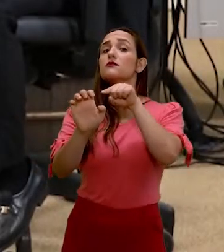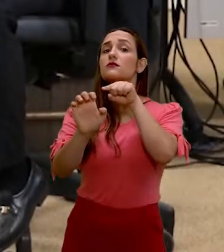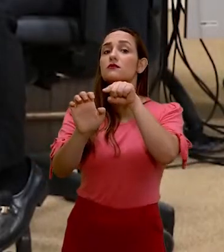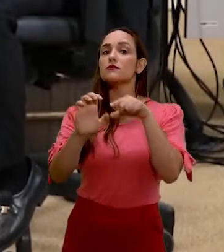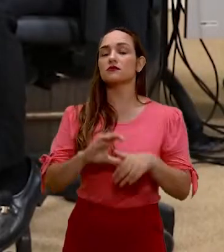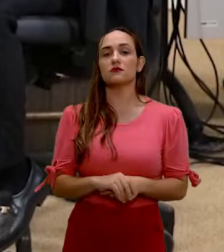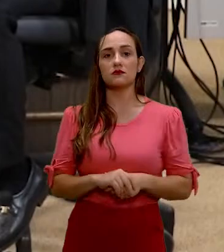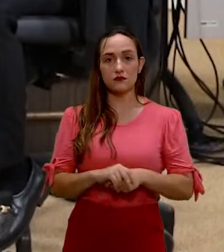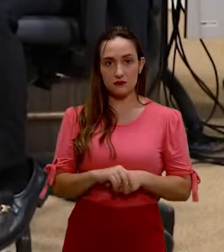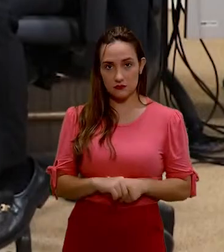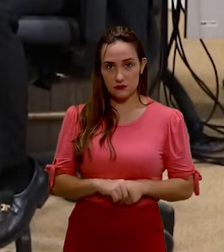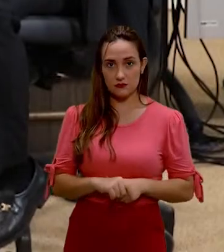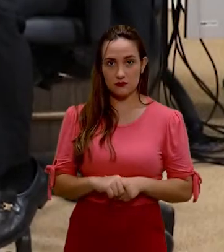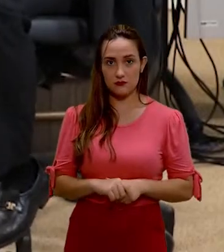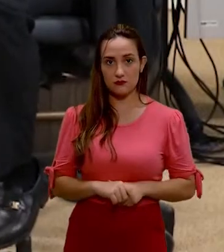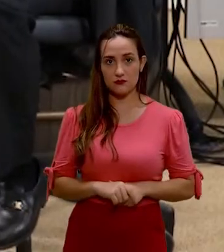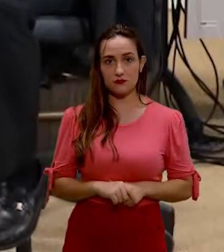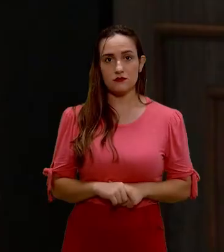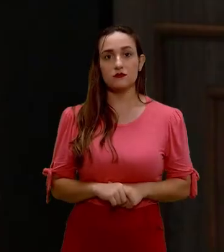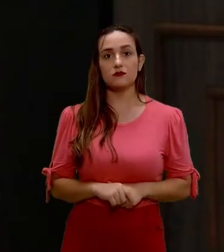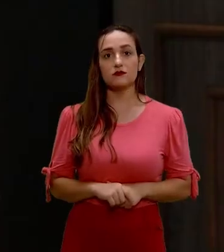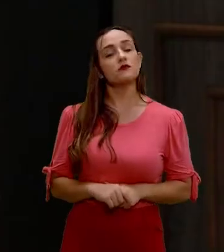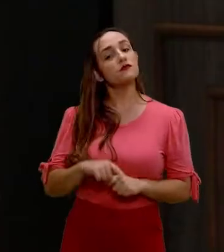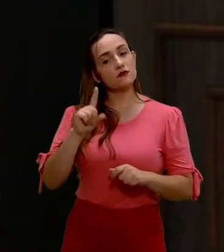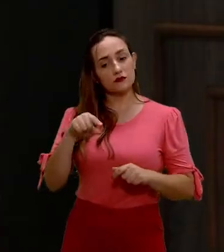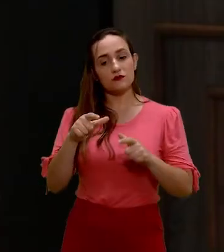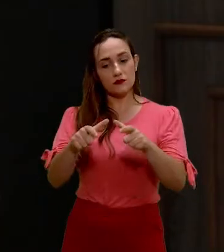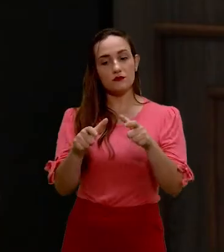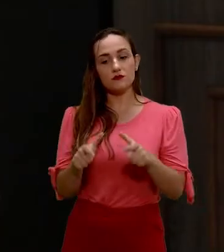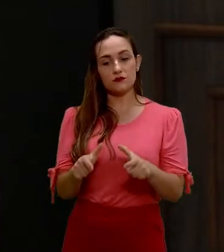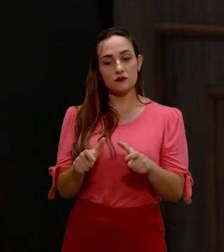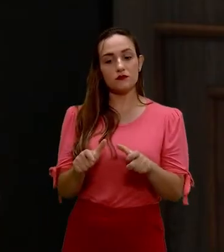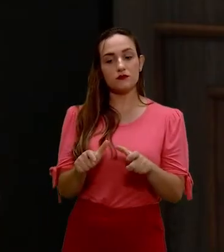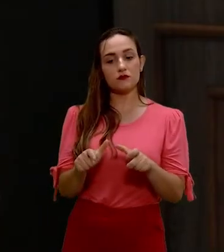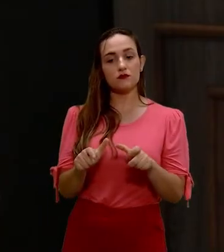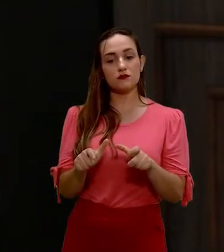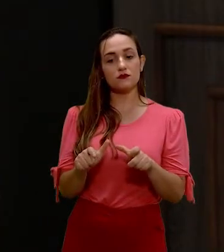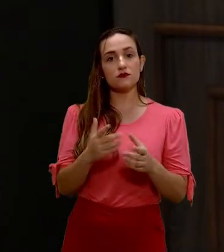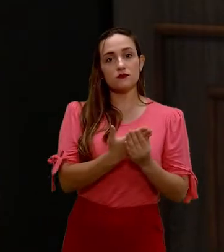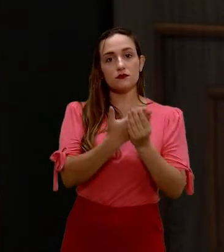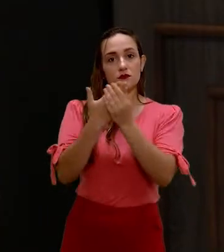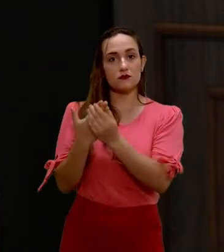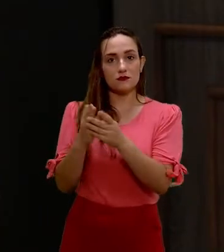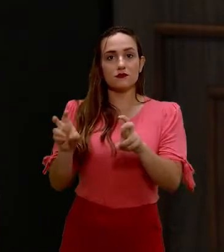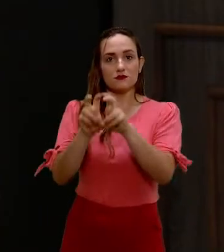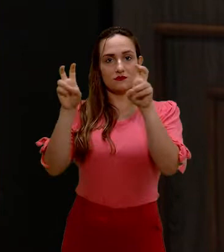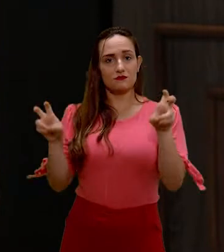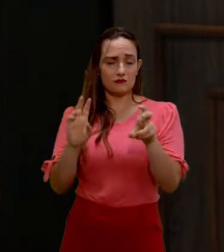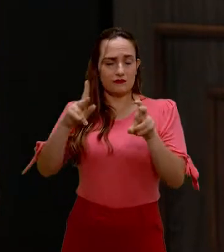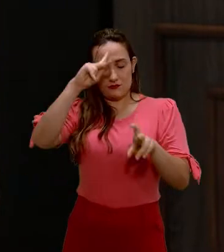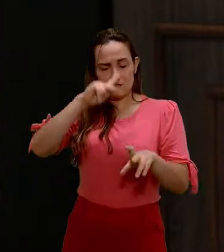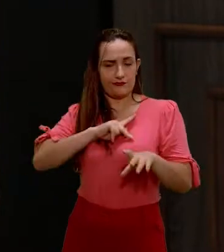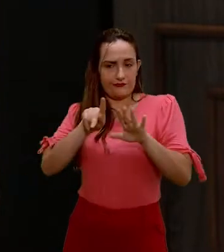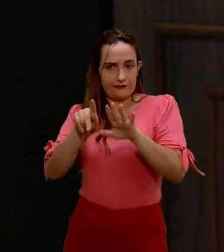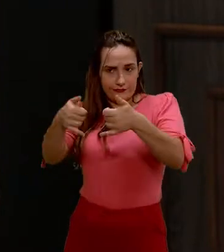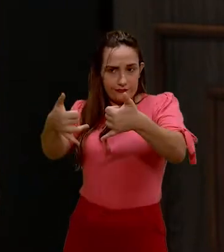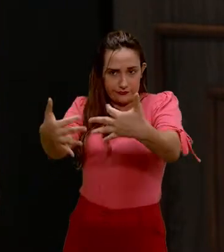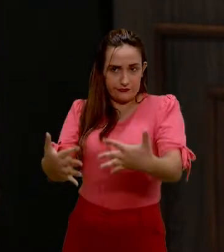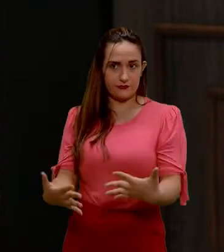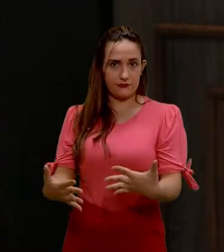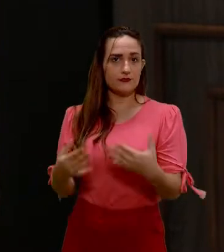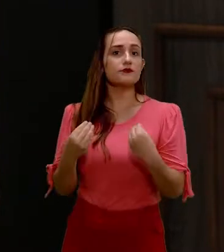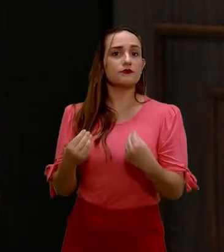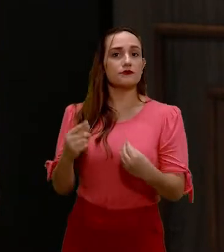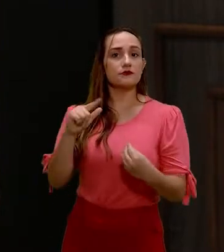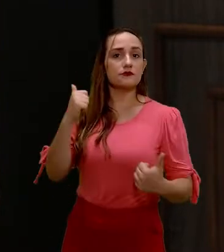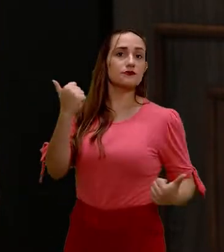A CPE é uma central de processamento eletrônico, né? O nome é autoexplicativo. Ela foi criada para